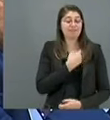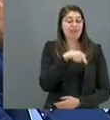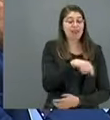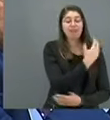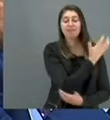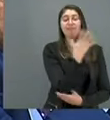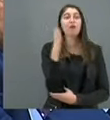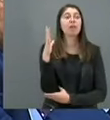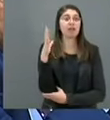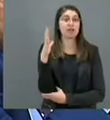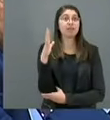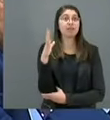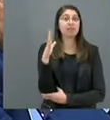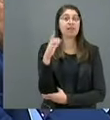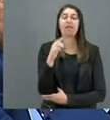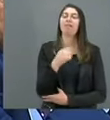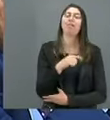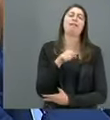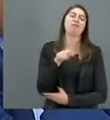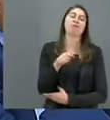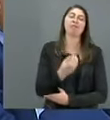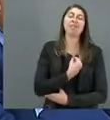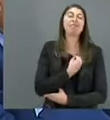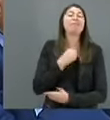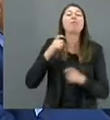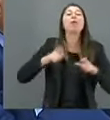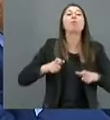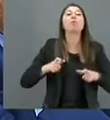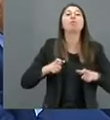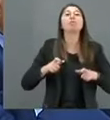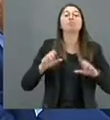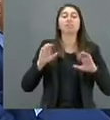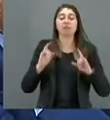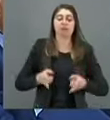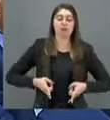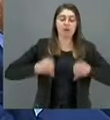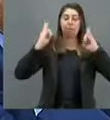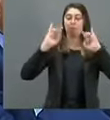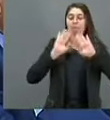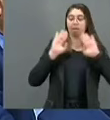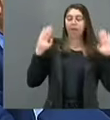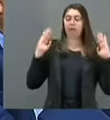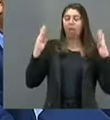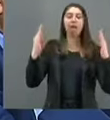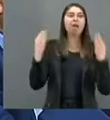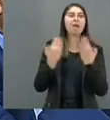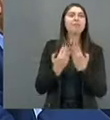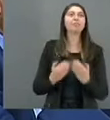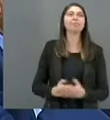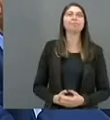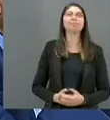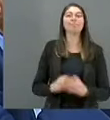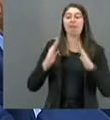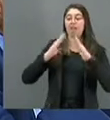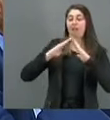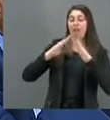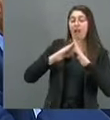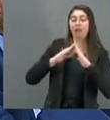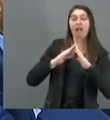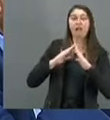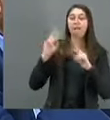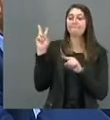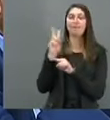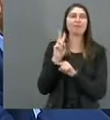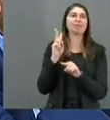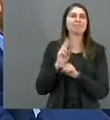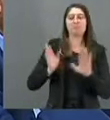Vocês vivem entre quatro paredes e protegidos, inclusive, de bandidos e assaltantes. Mas